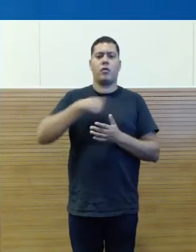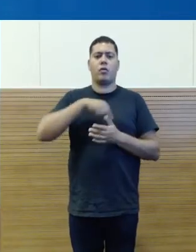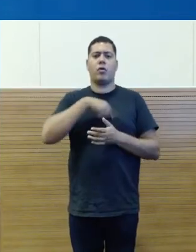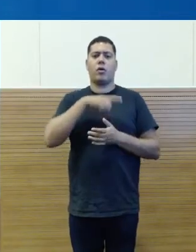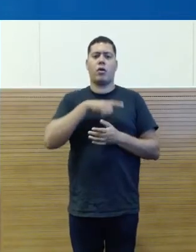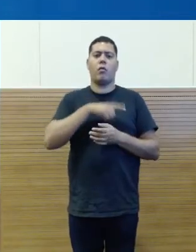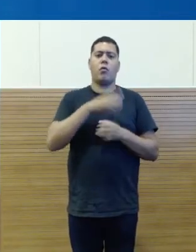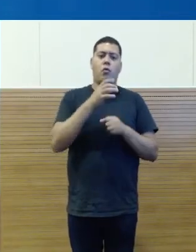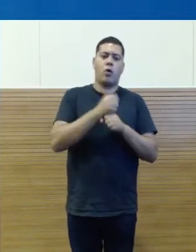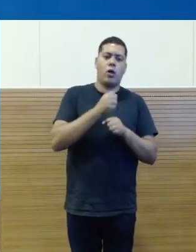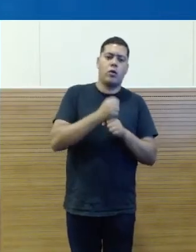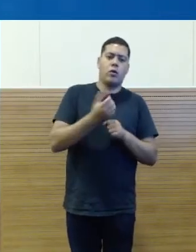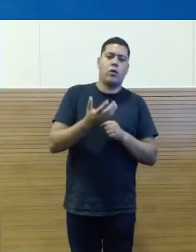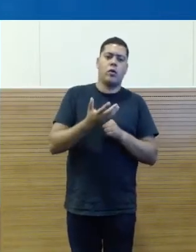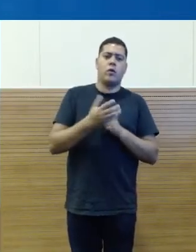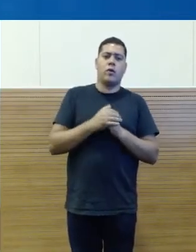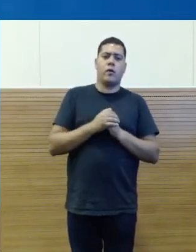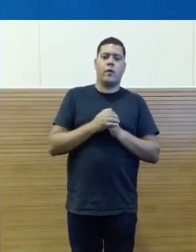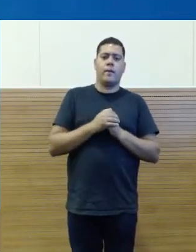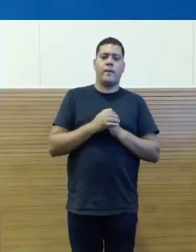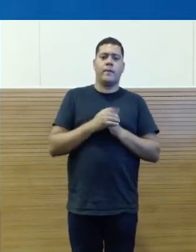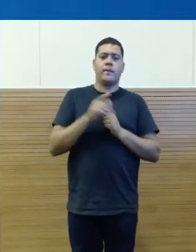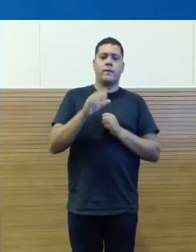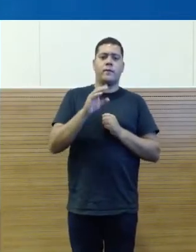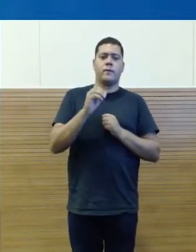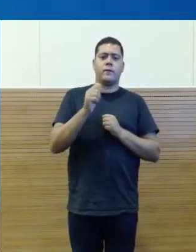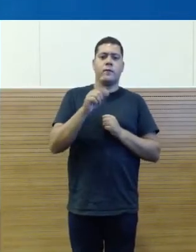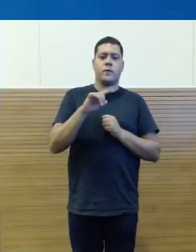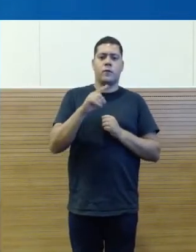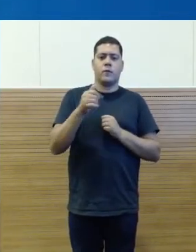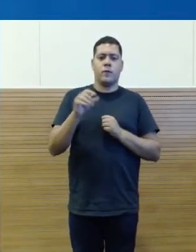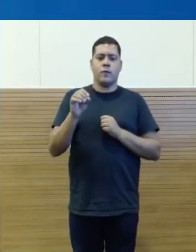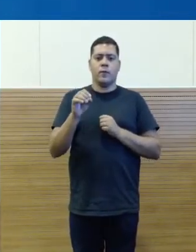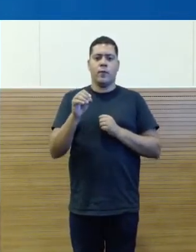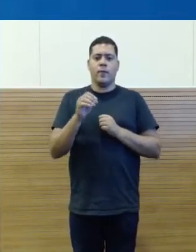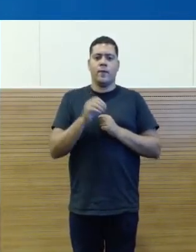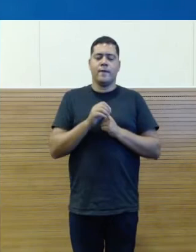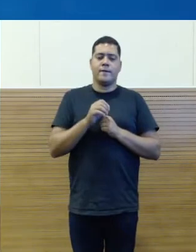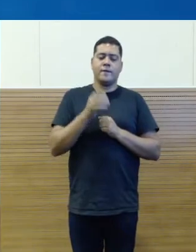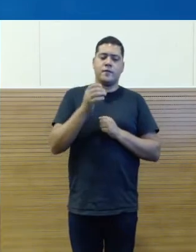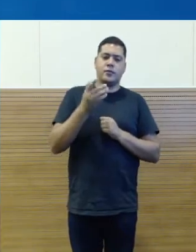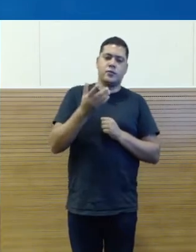nota conceitual da coalizão de dietas saudáveis.